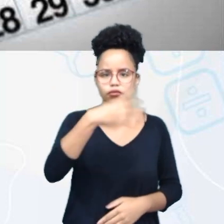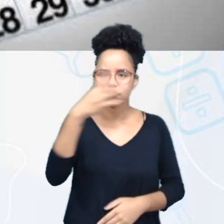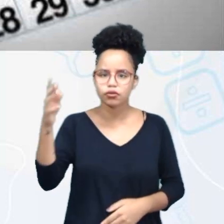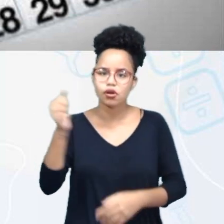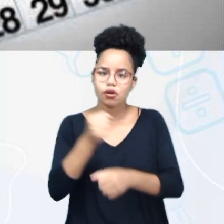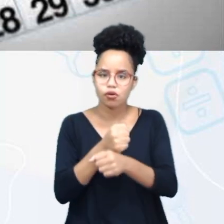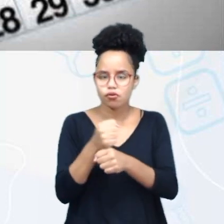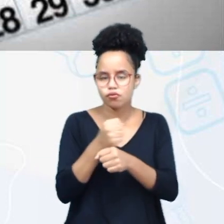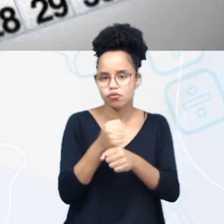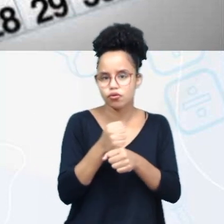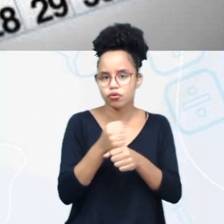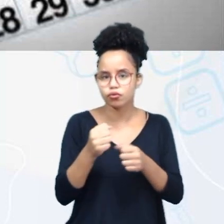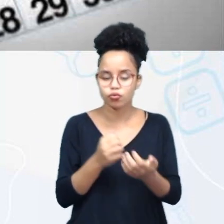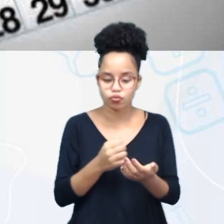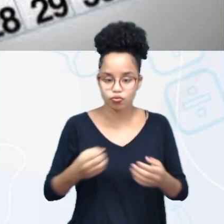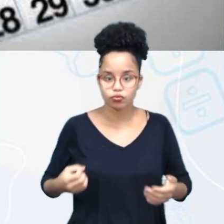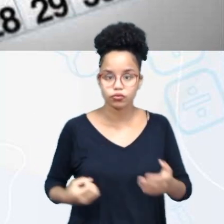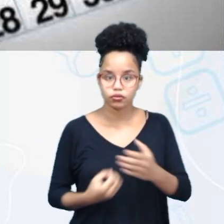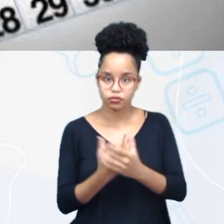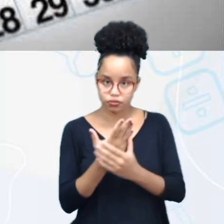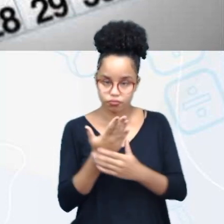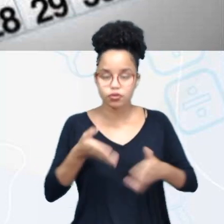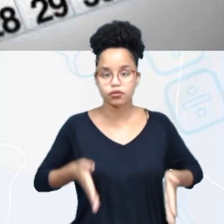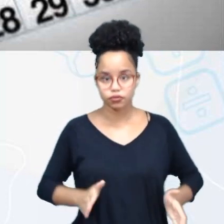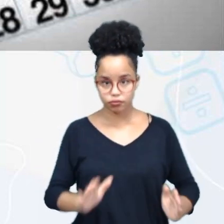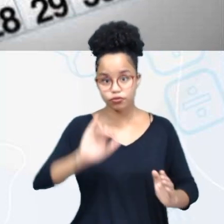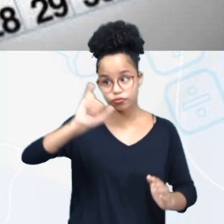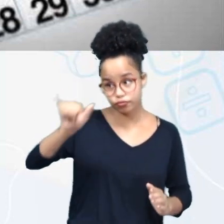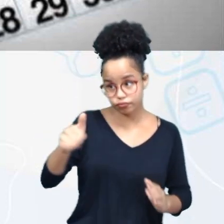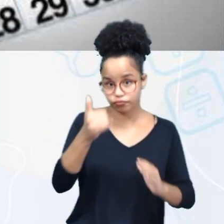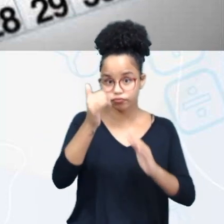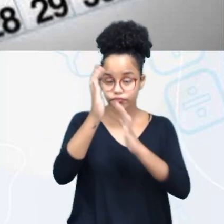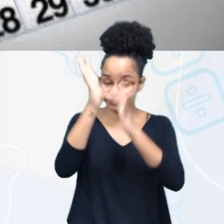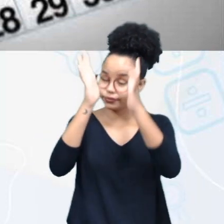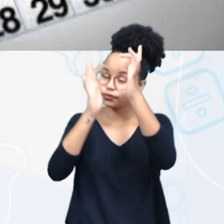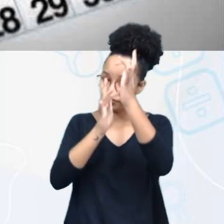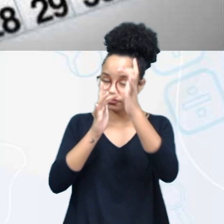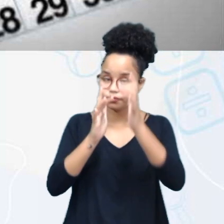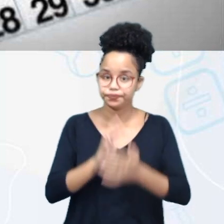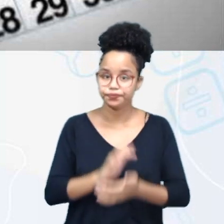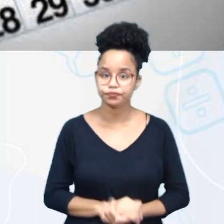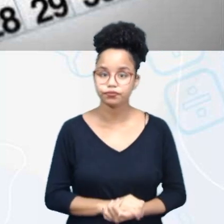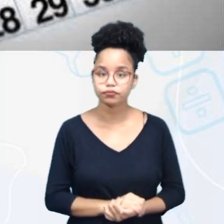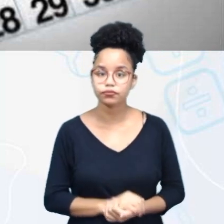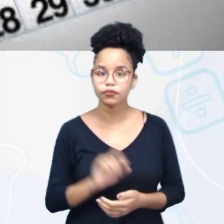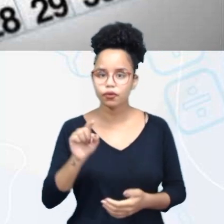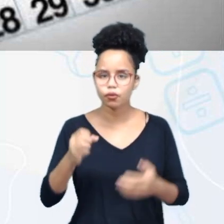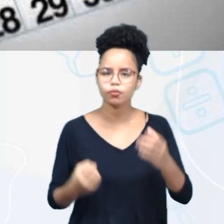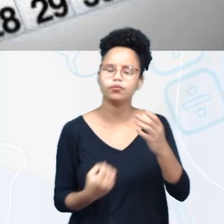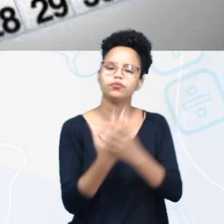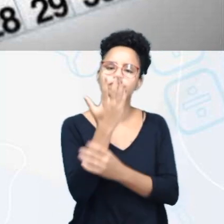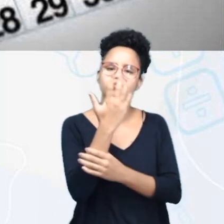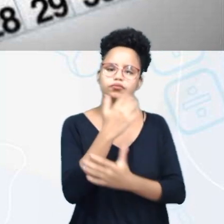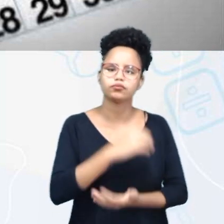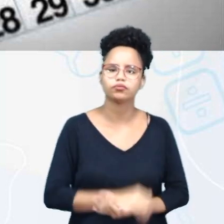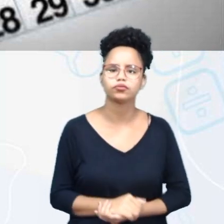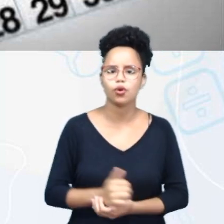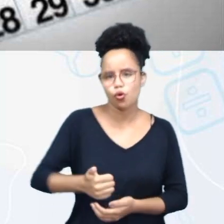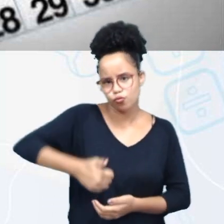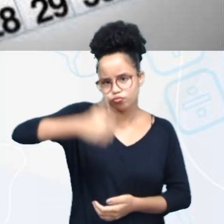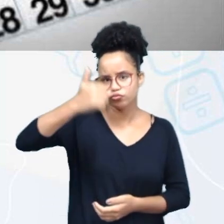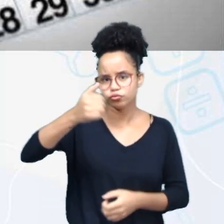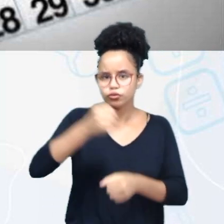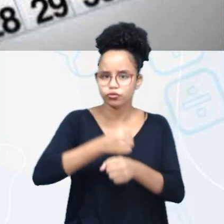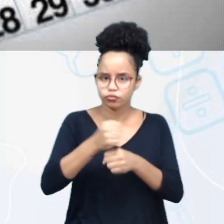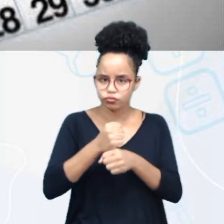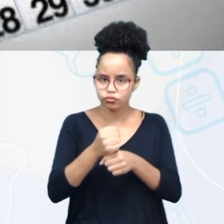a partir do nascimento de Cristo. Esse acontecimento marca o primeiro ano do